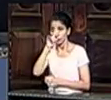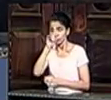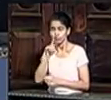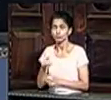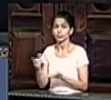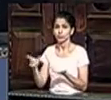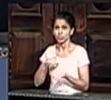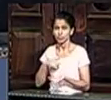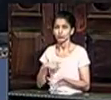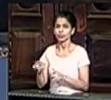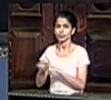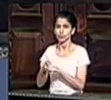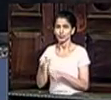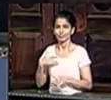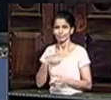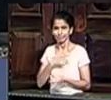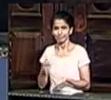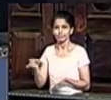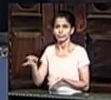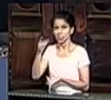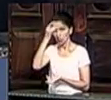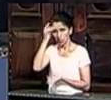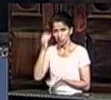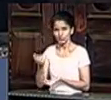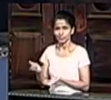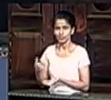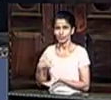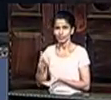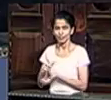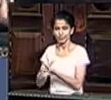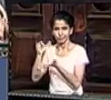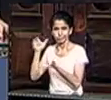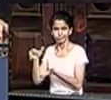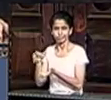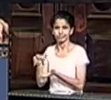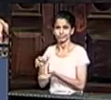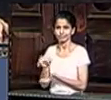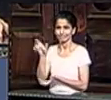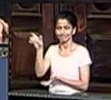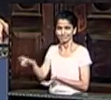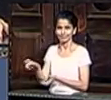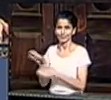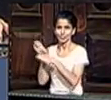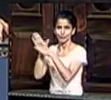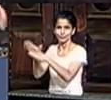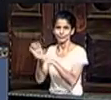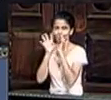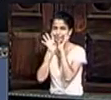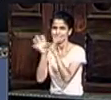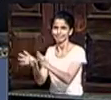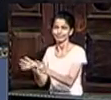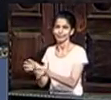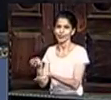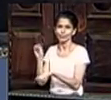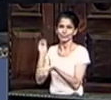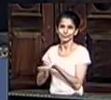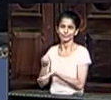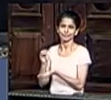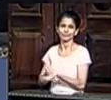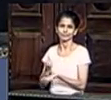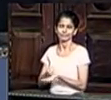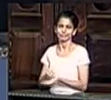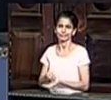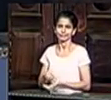idoso à saúde às pessoas essa é a crise do estado se nós não temos